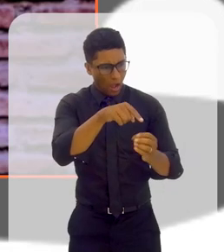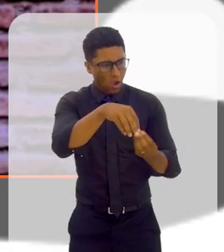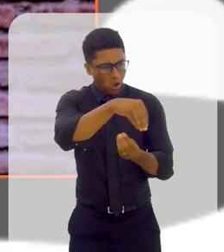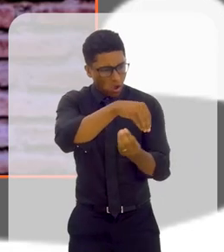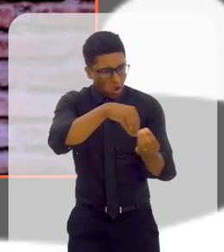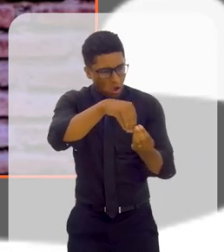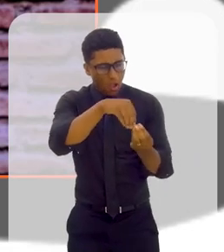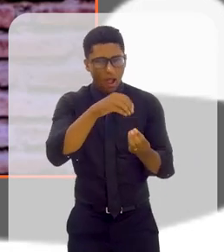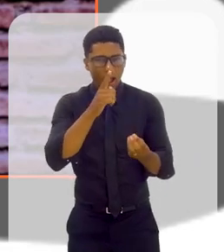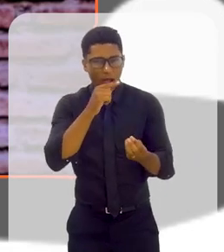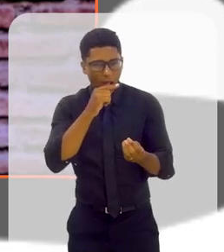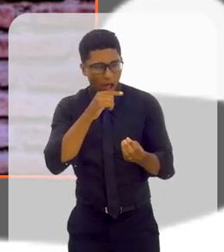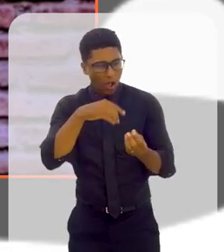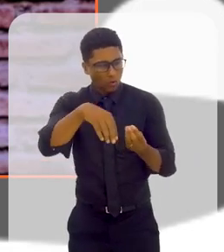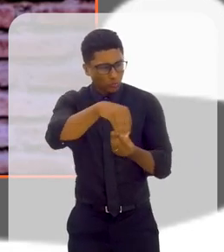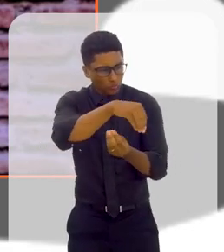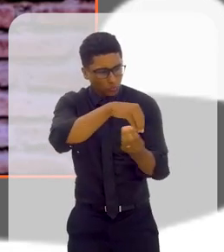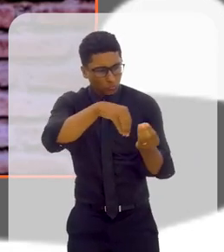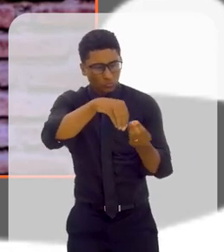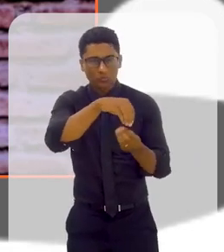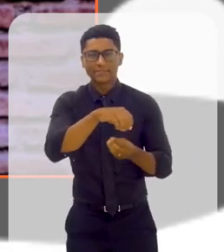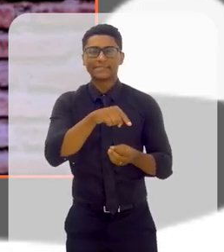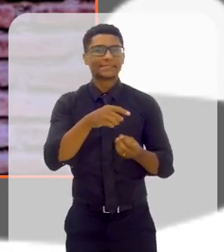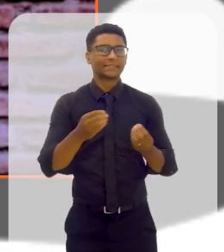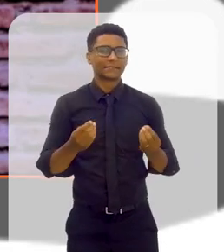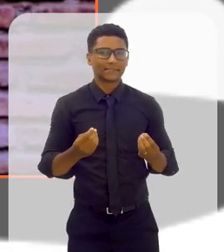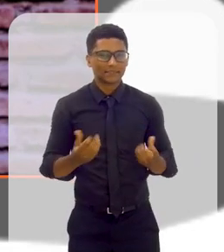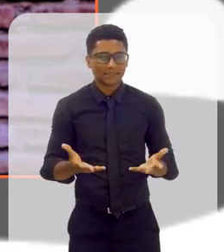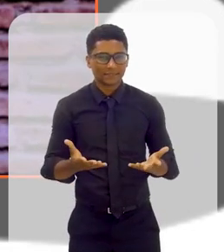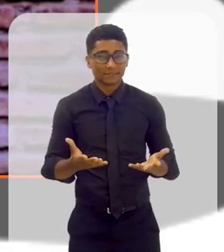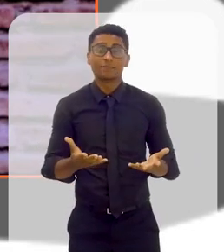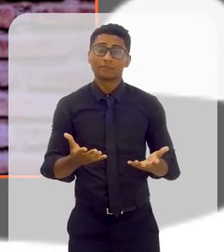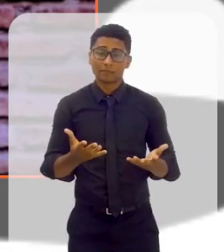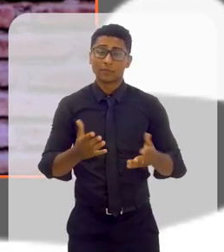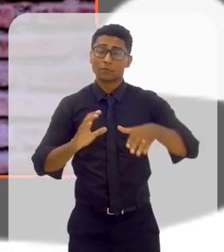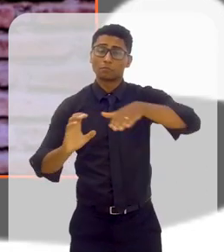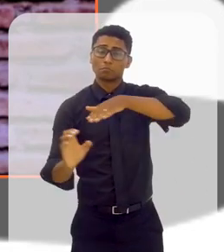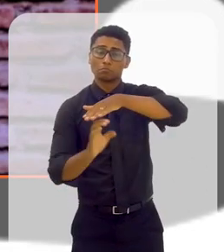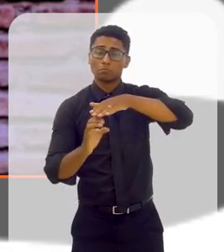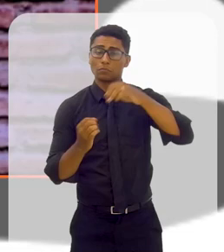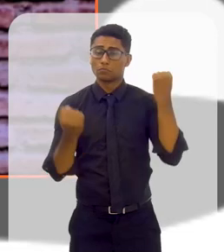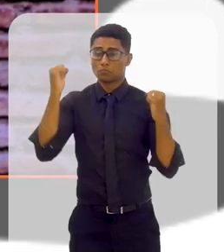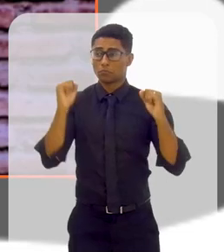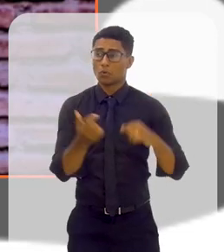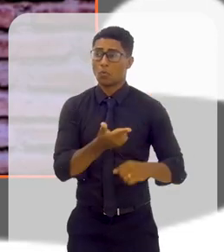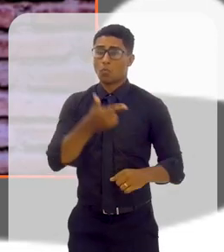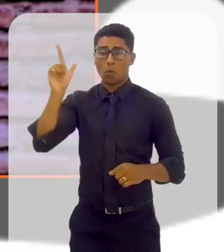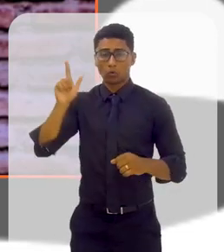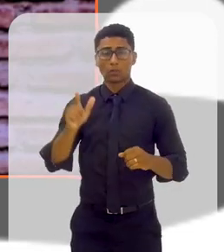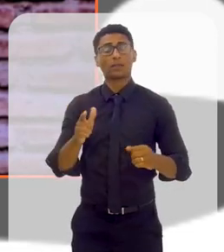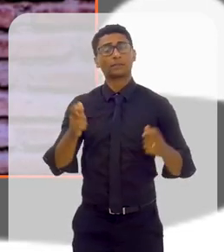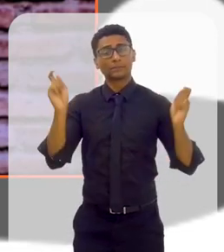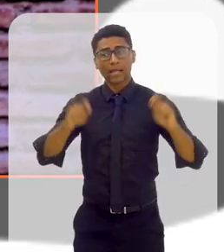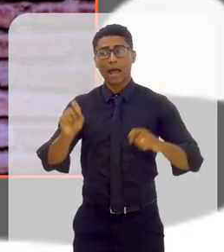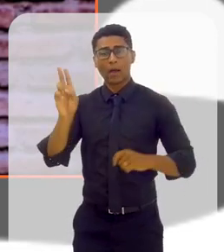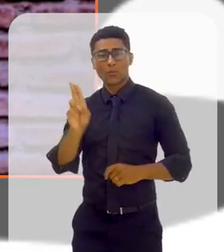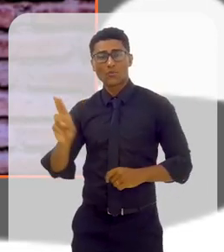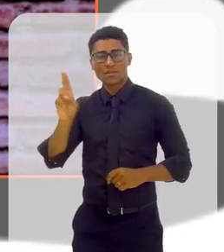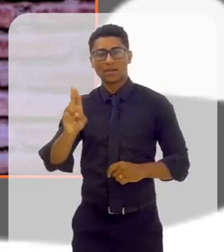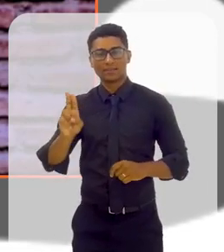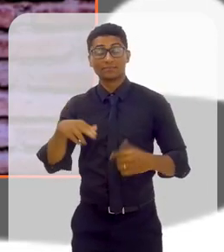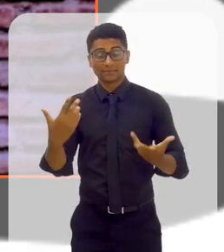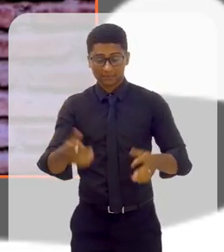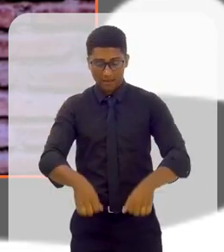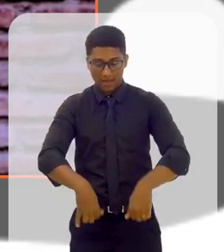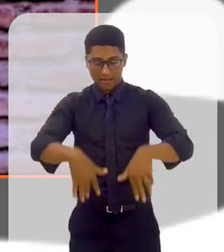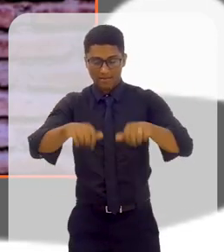solução aquosa, levemente ácida, serve de matéria-prima para outra indústria. E nós fechamos o ciclo. Eu deixo de emitir esses